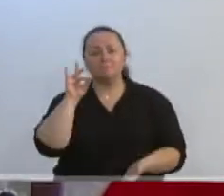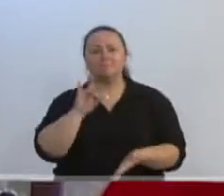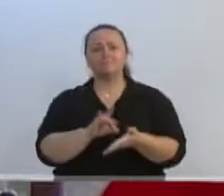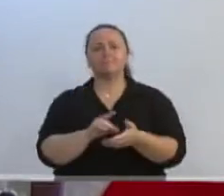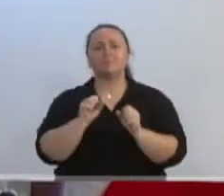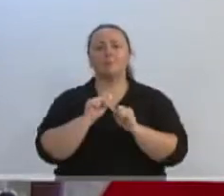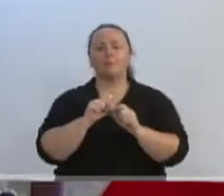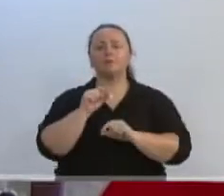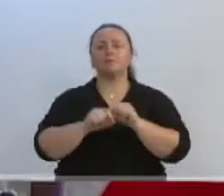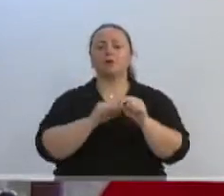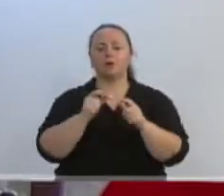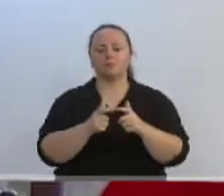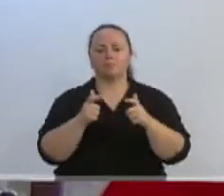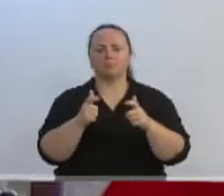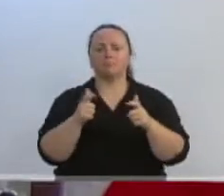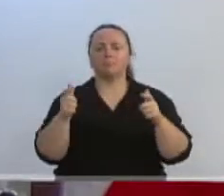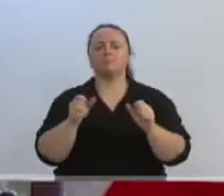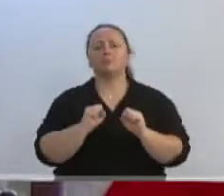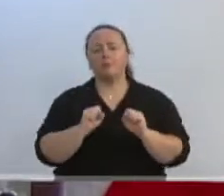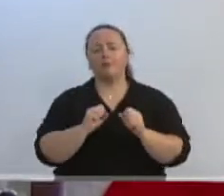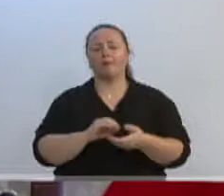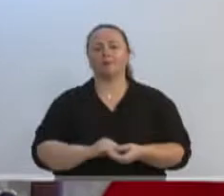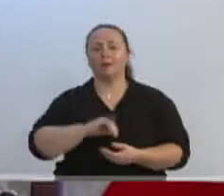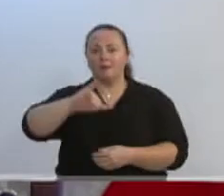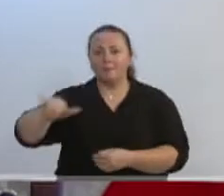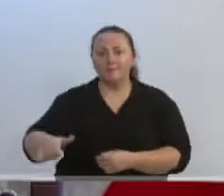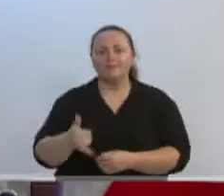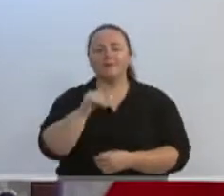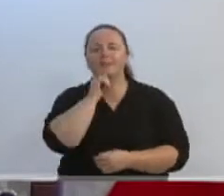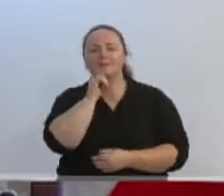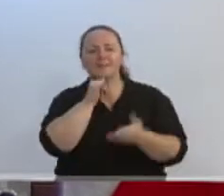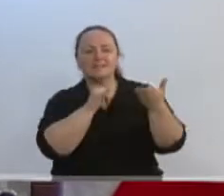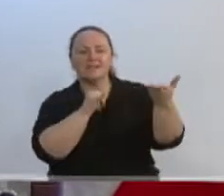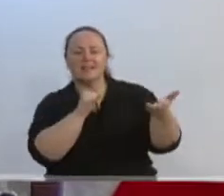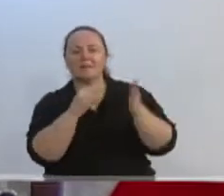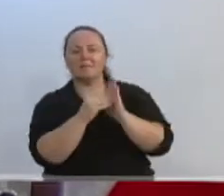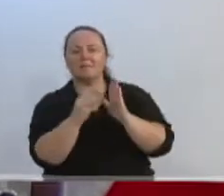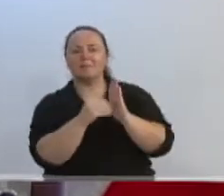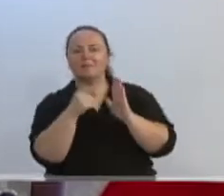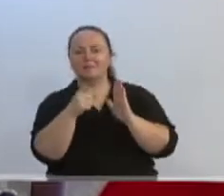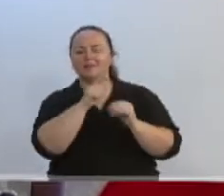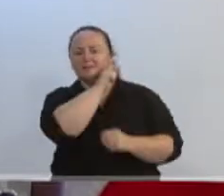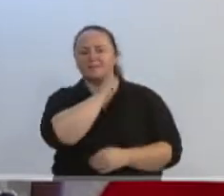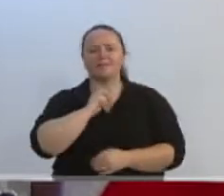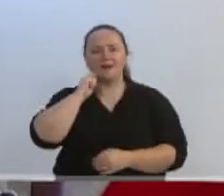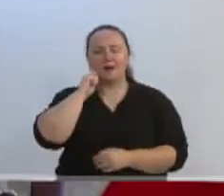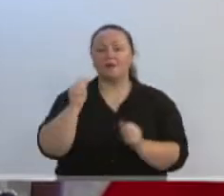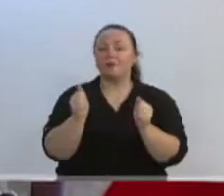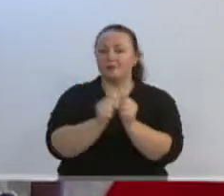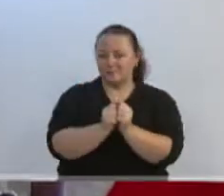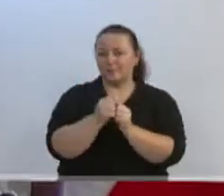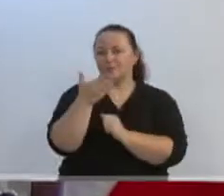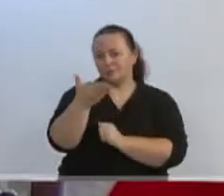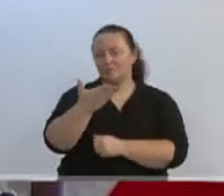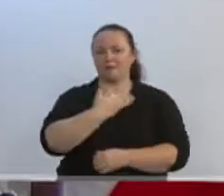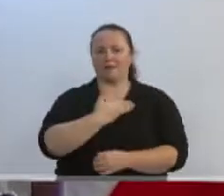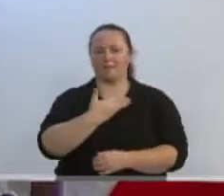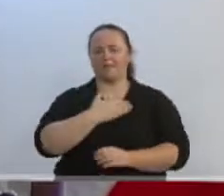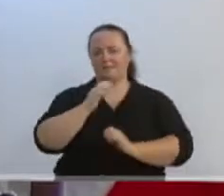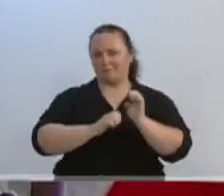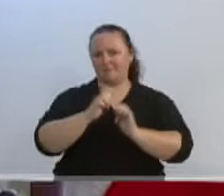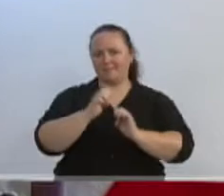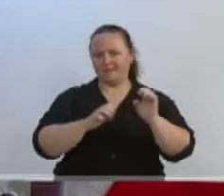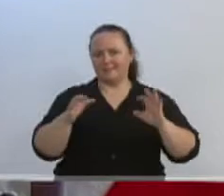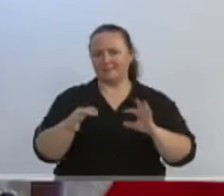inclusive, de ampliação. E aí podemos usar o exemplo do próprio vereador Ricardo Alba, através da escola, a empresa amiga da escola,